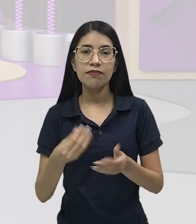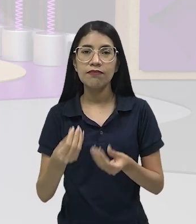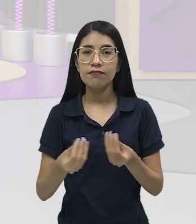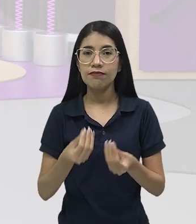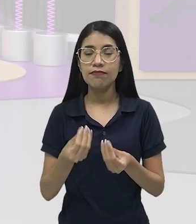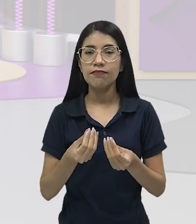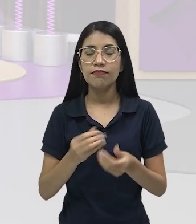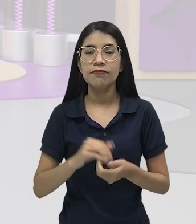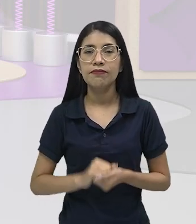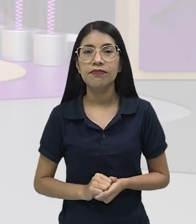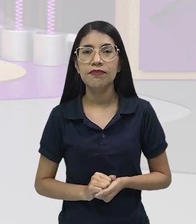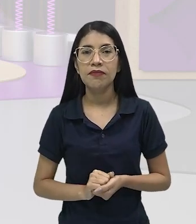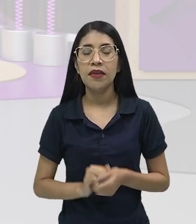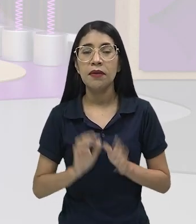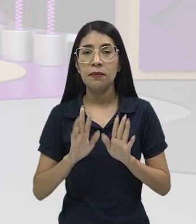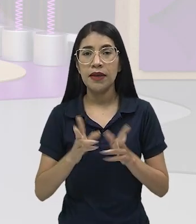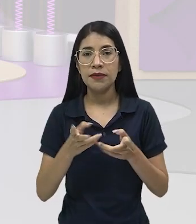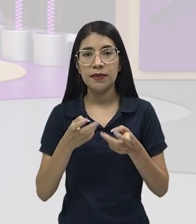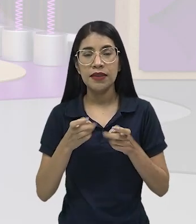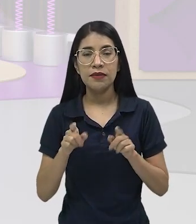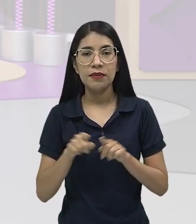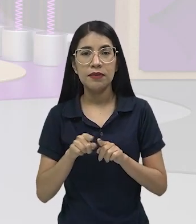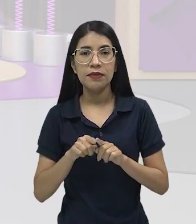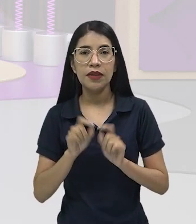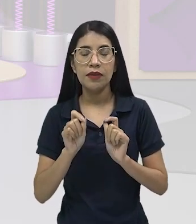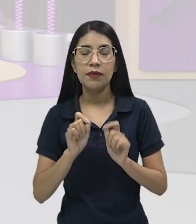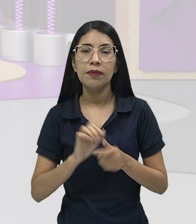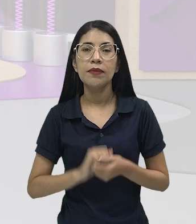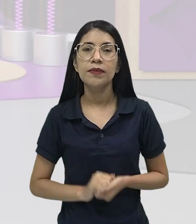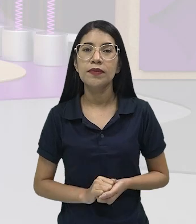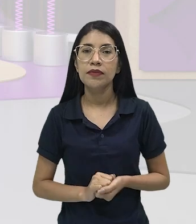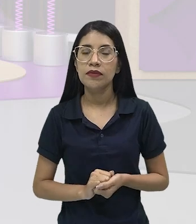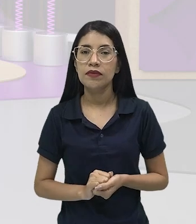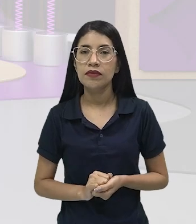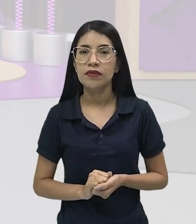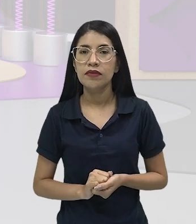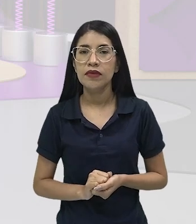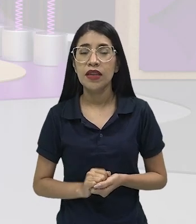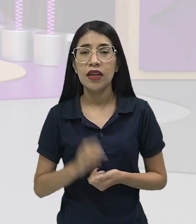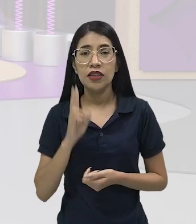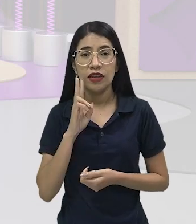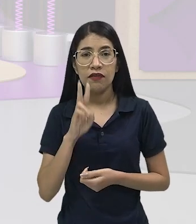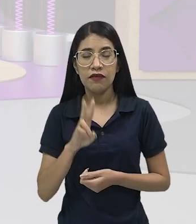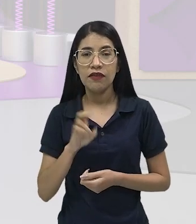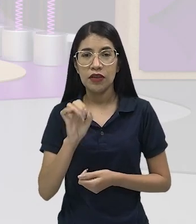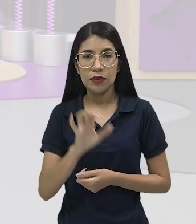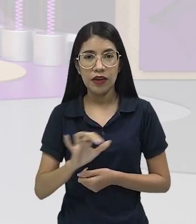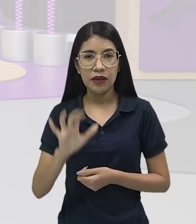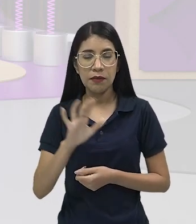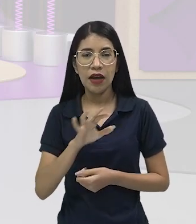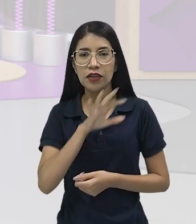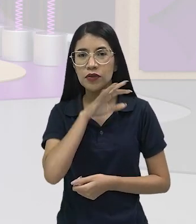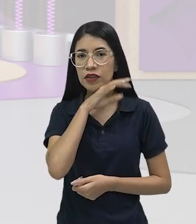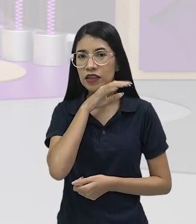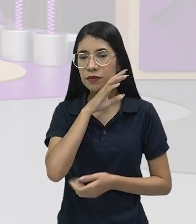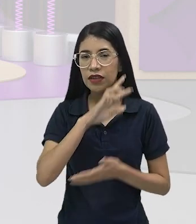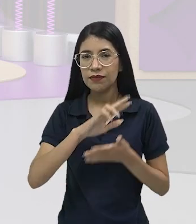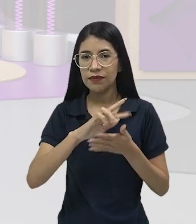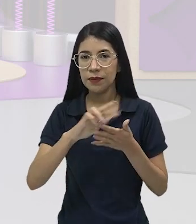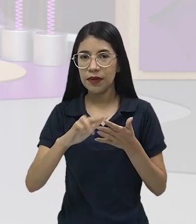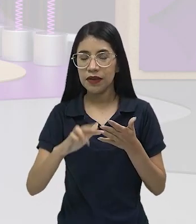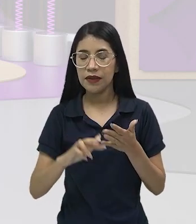situações? Observe o seguinte, apesar de nós estarmos exatamente vendo, né, esses